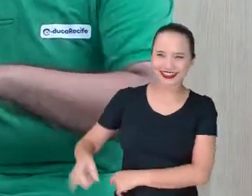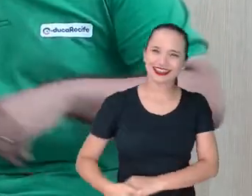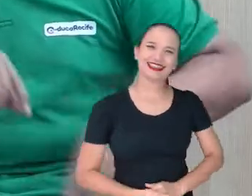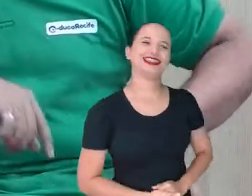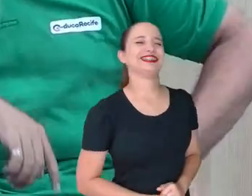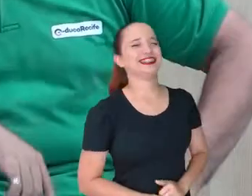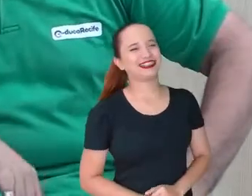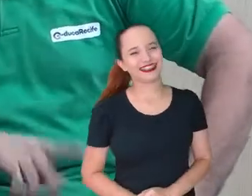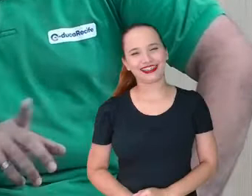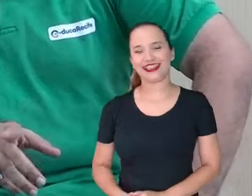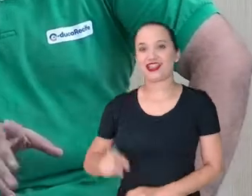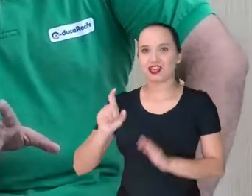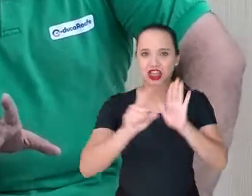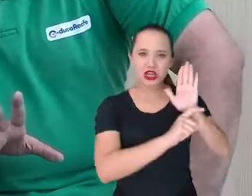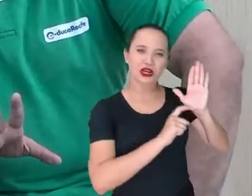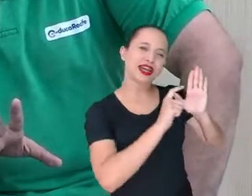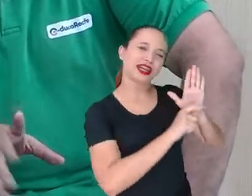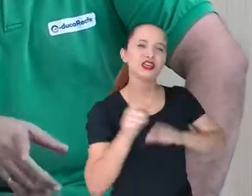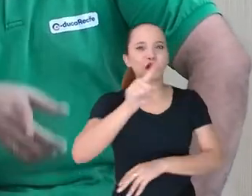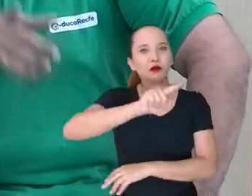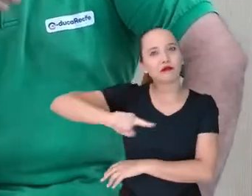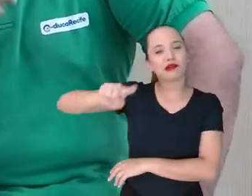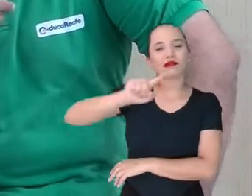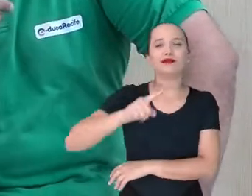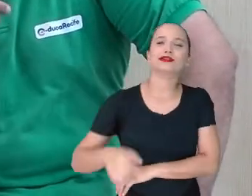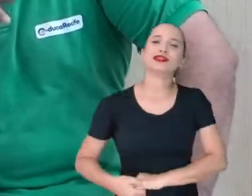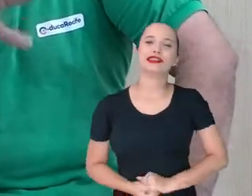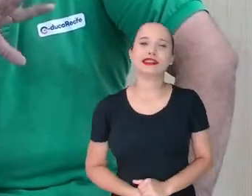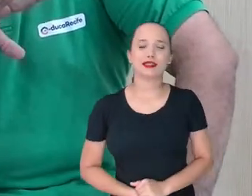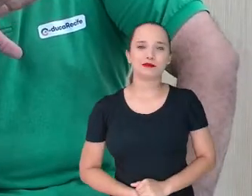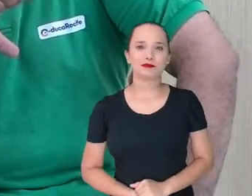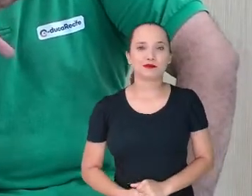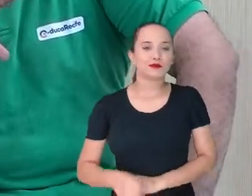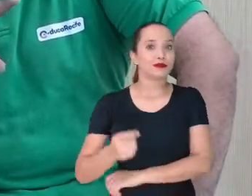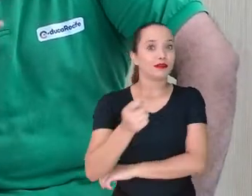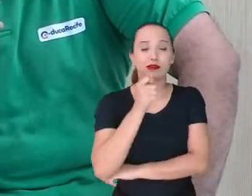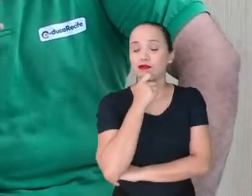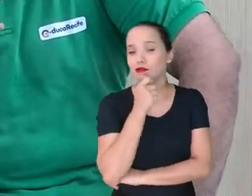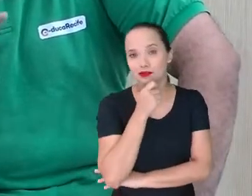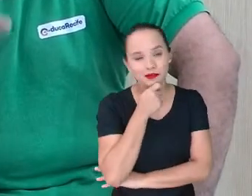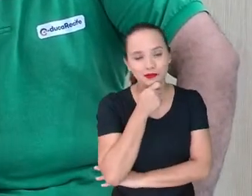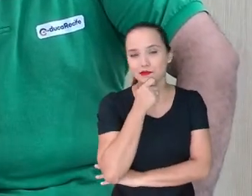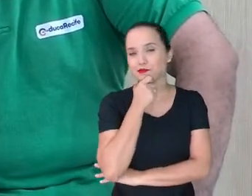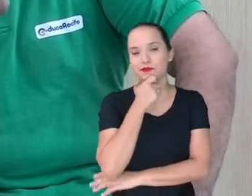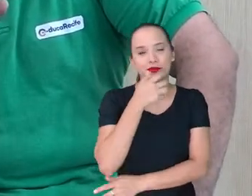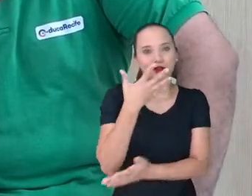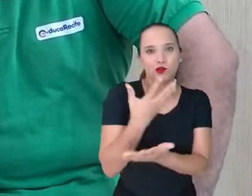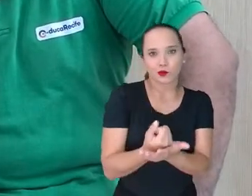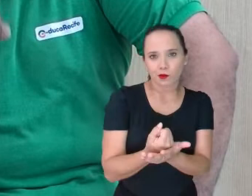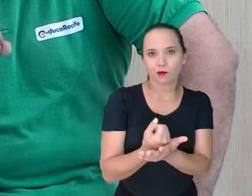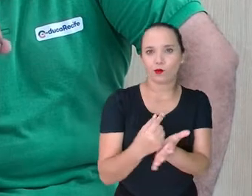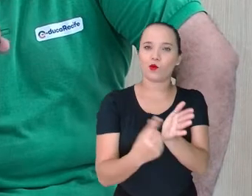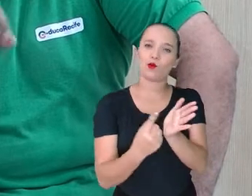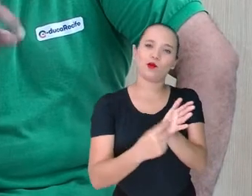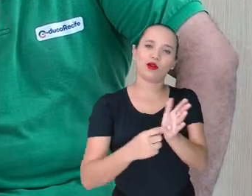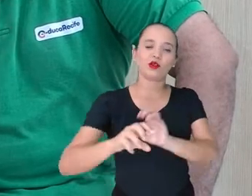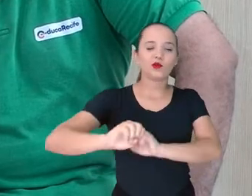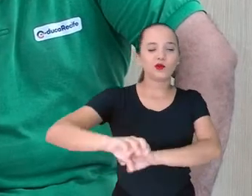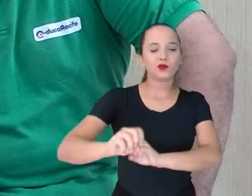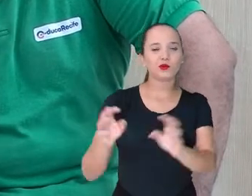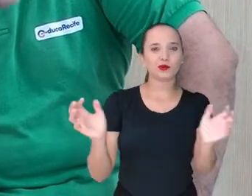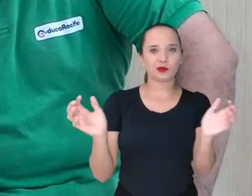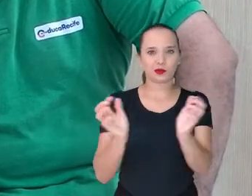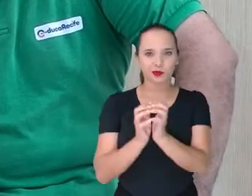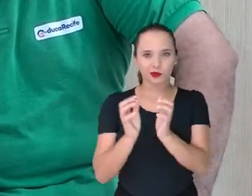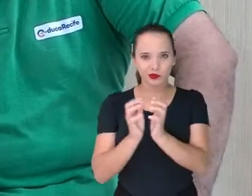lá. Aham, o QR Code maravilhosamente aí pra você que ainda não tem o Educa Recife,